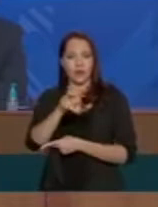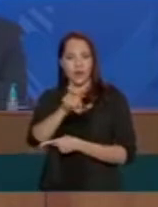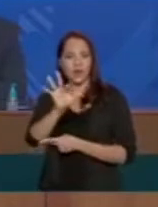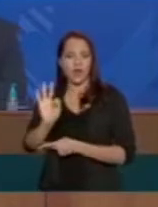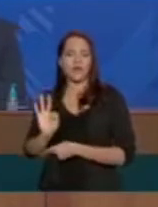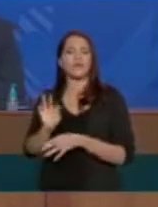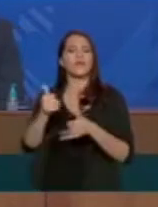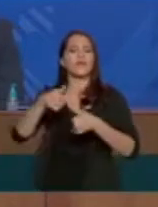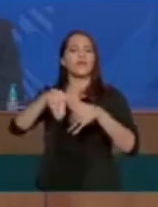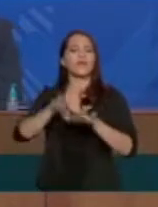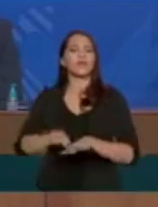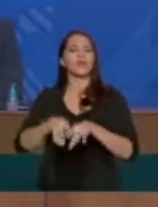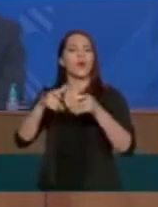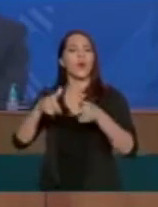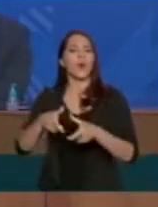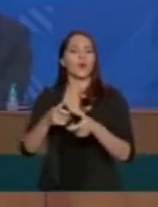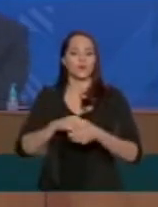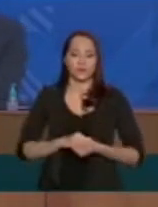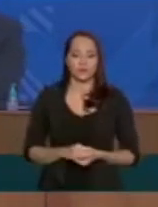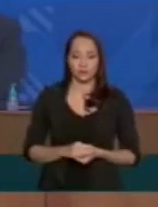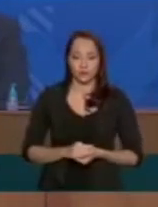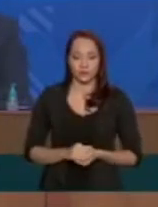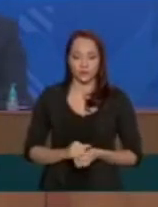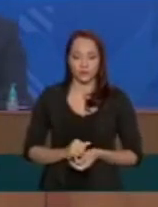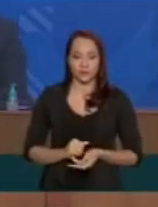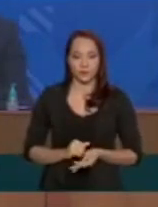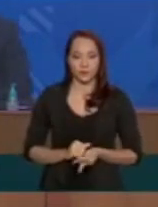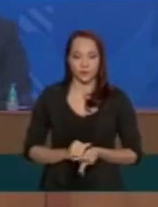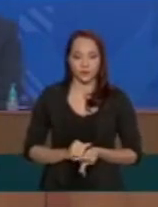ficariam? Posso responder primeiro, Cristiano? Posso?